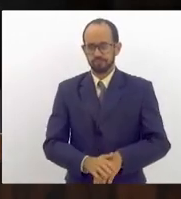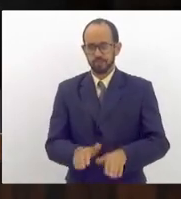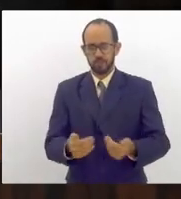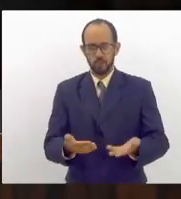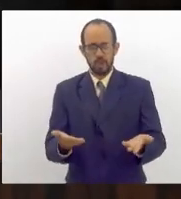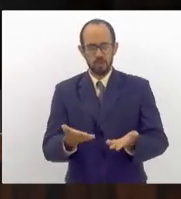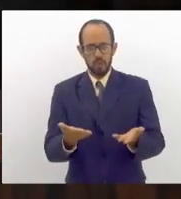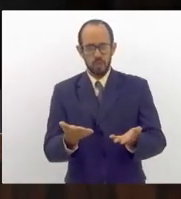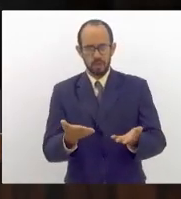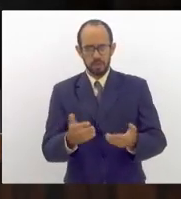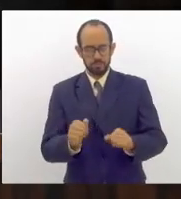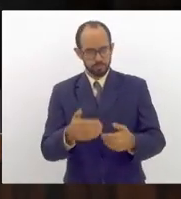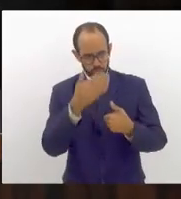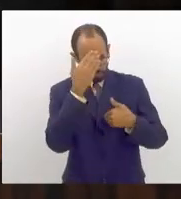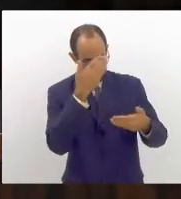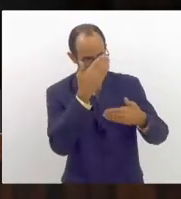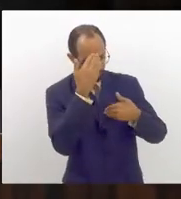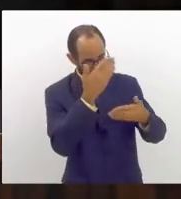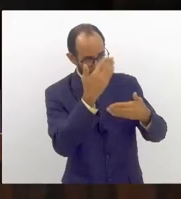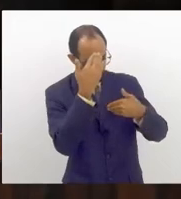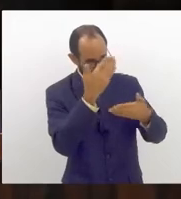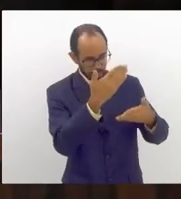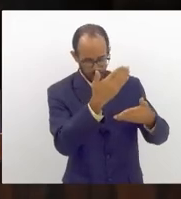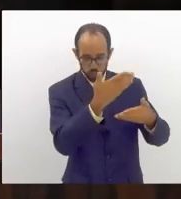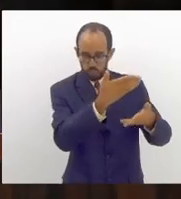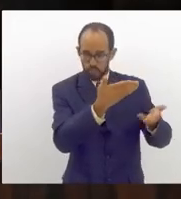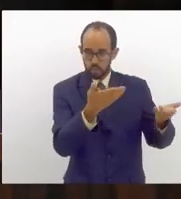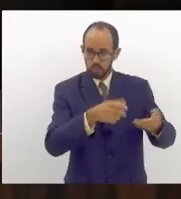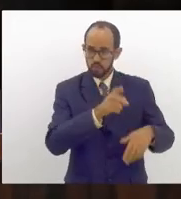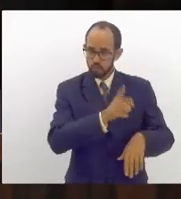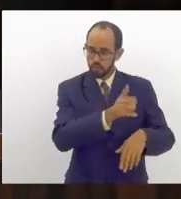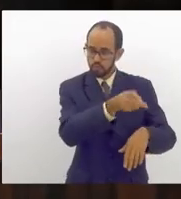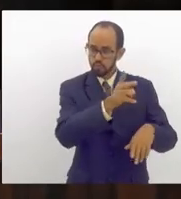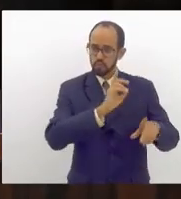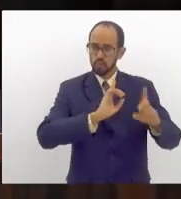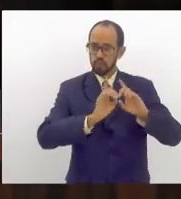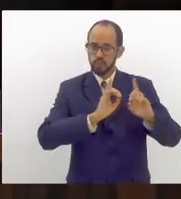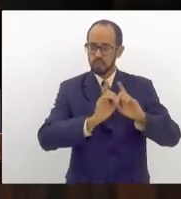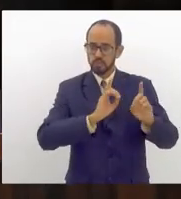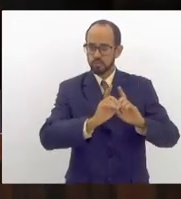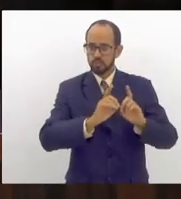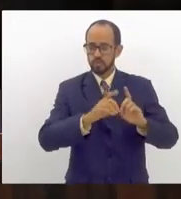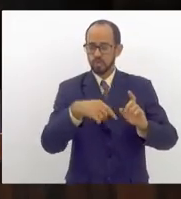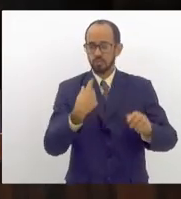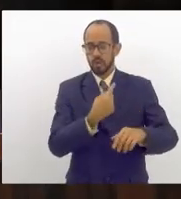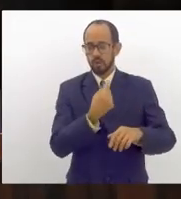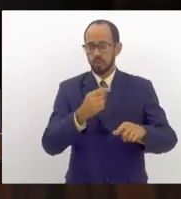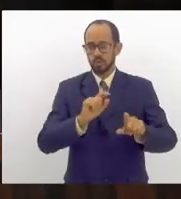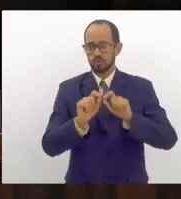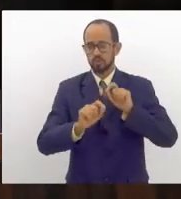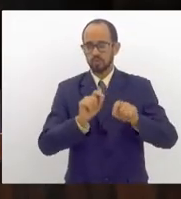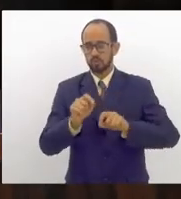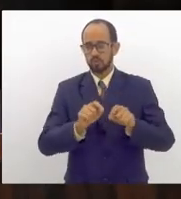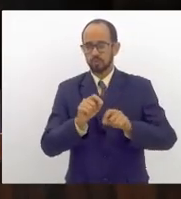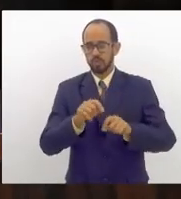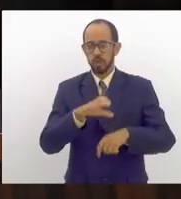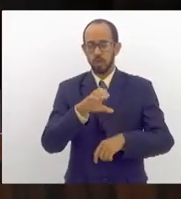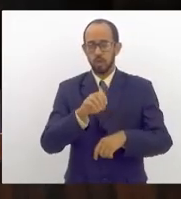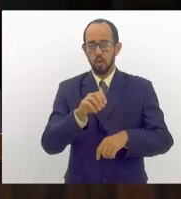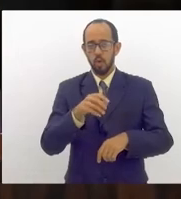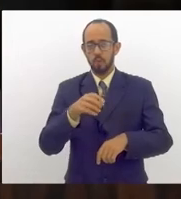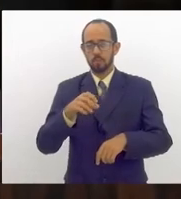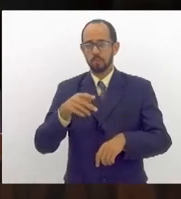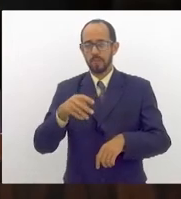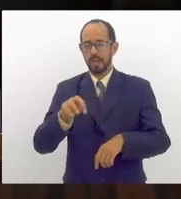muito obrigada pela presença de vocês e que a gente continue discutindo bastante para nós o cooperativismo é